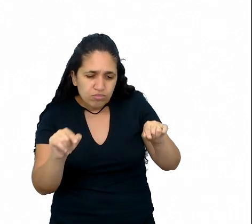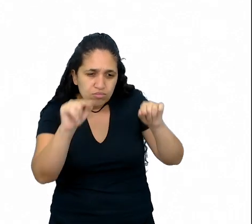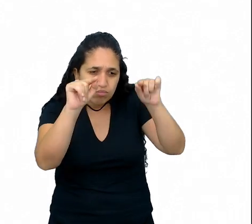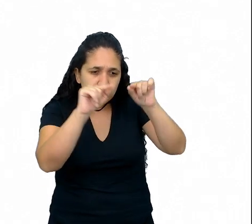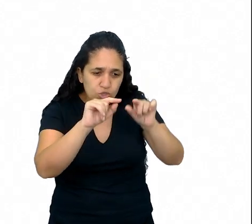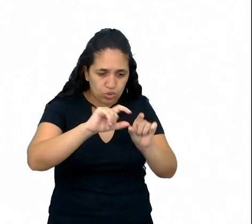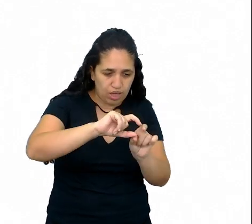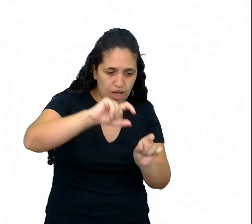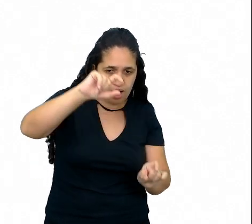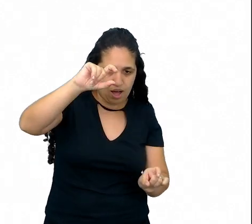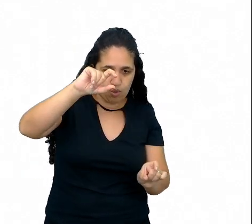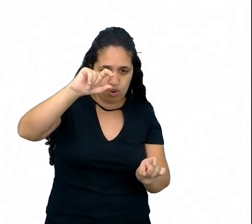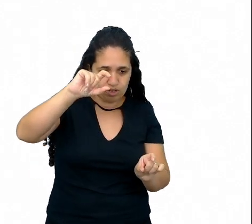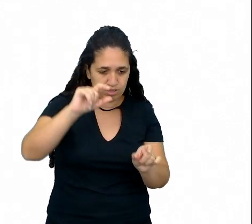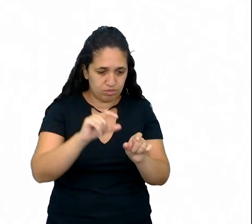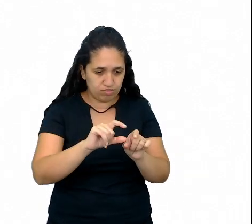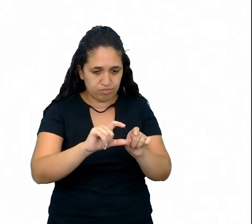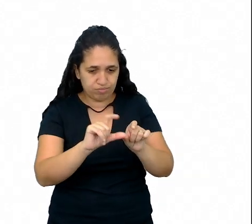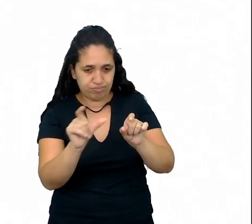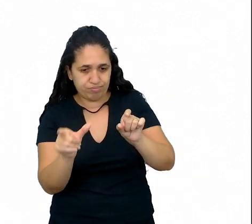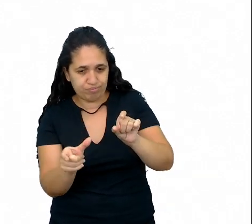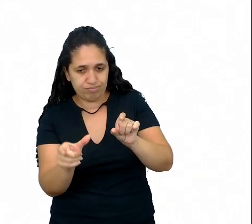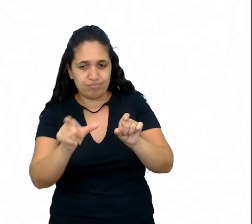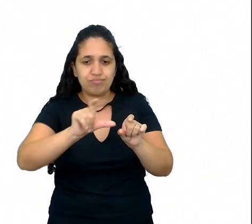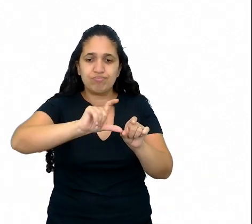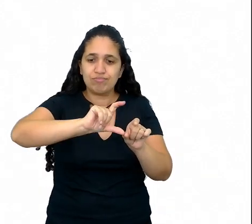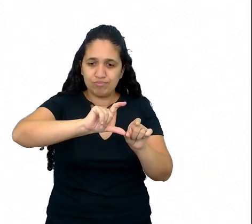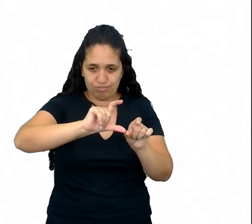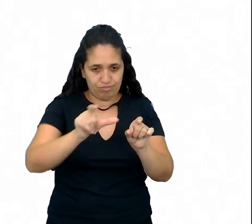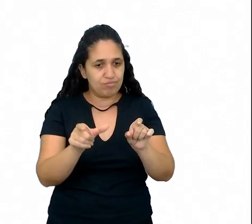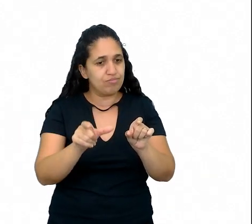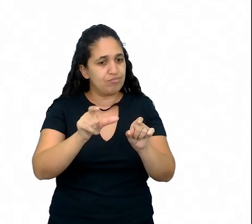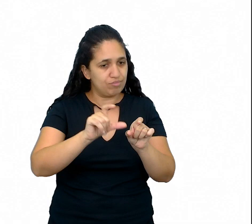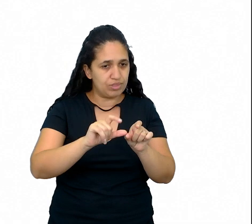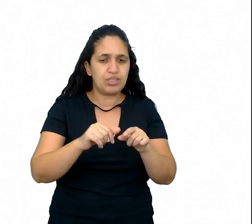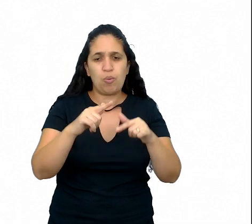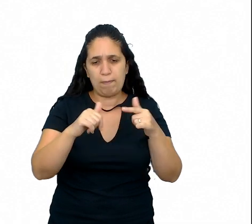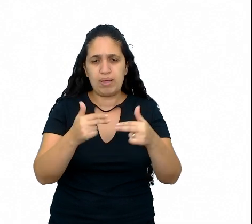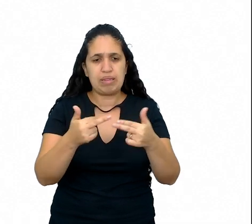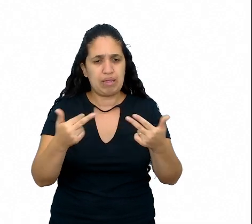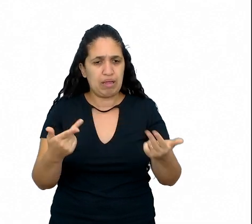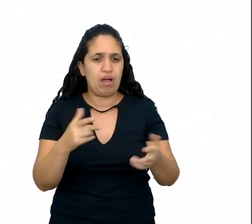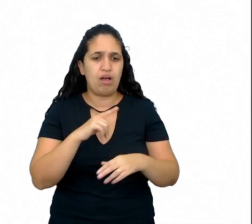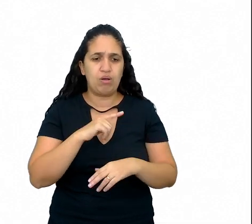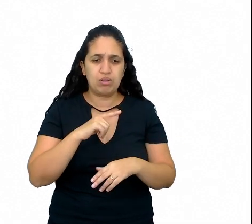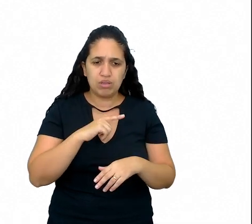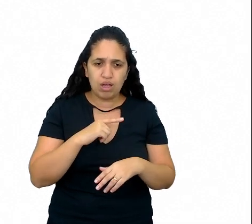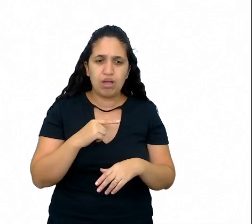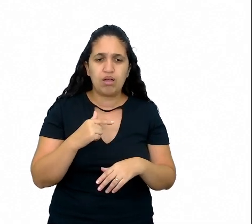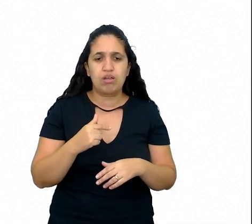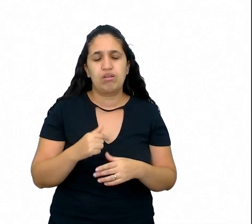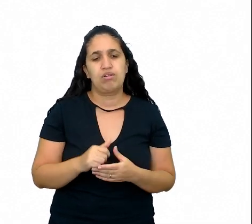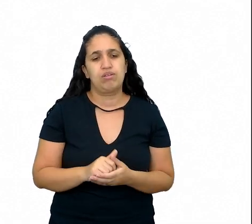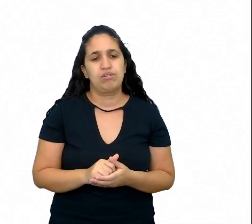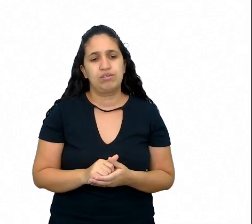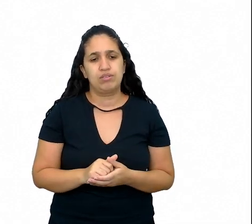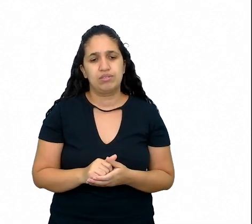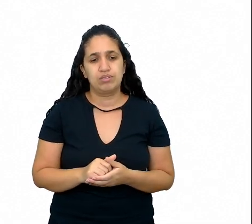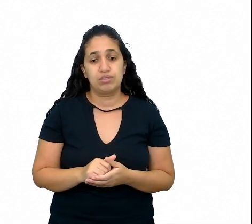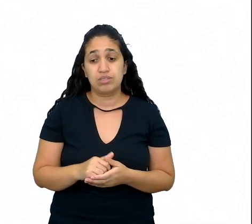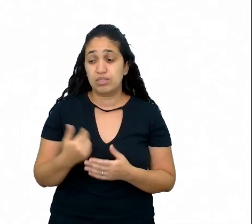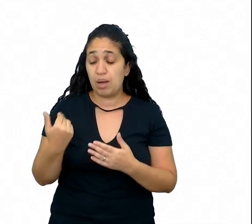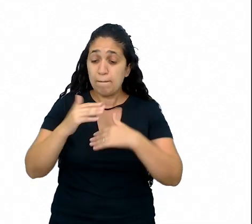compasso. Eu acho que a gente tem, assim, nós temos materiais de medições, né, e aí também faz parte